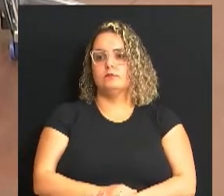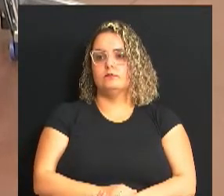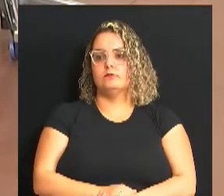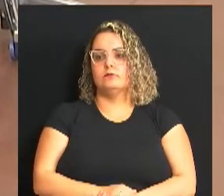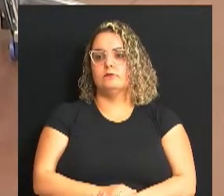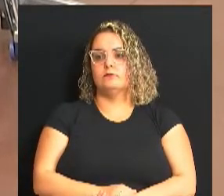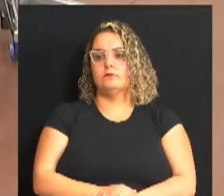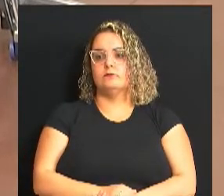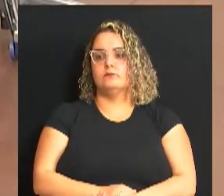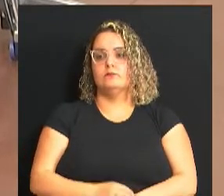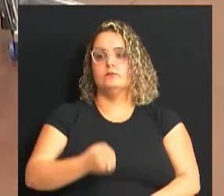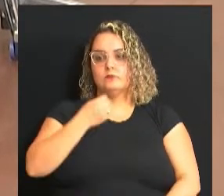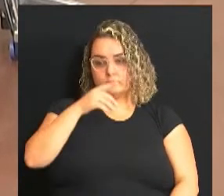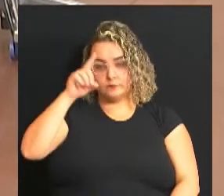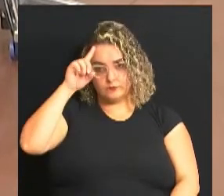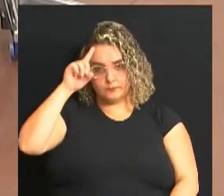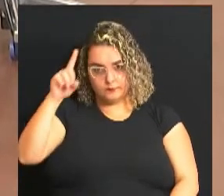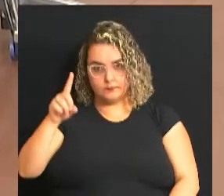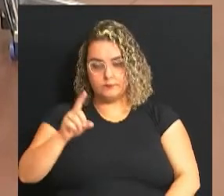Bom dia.